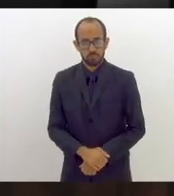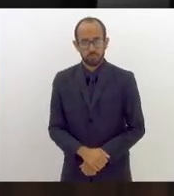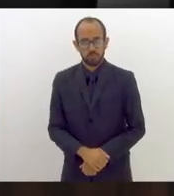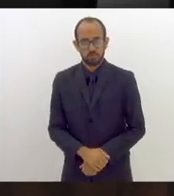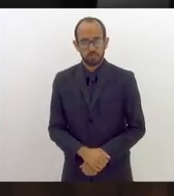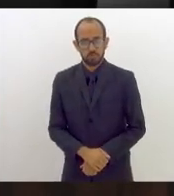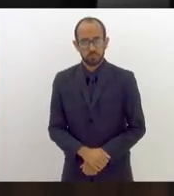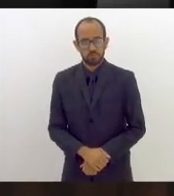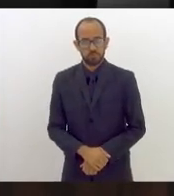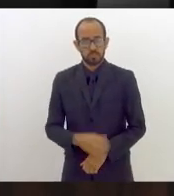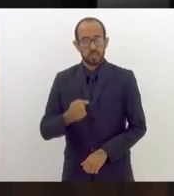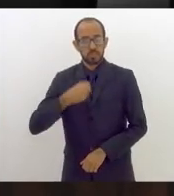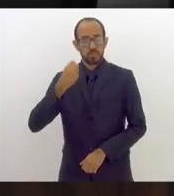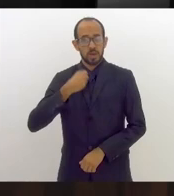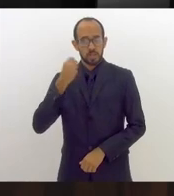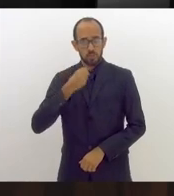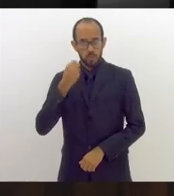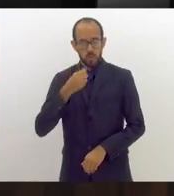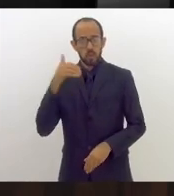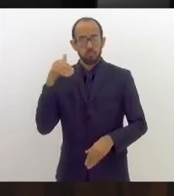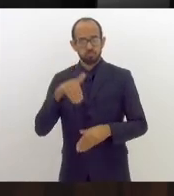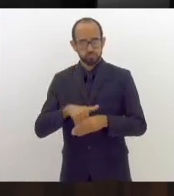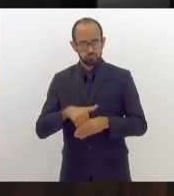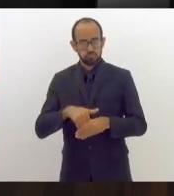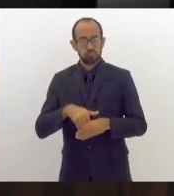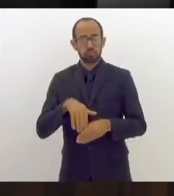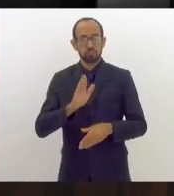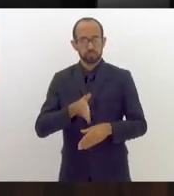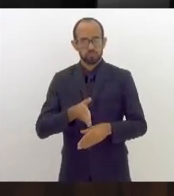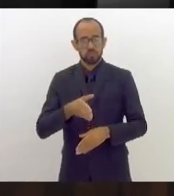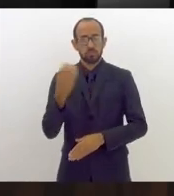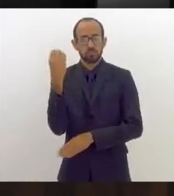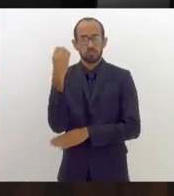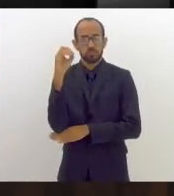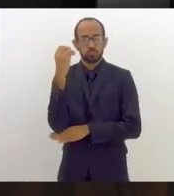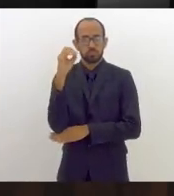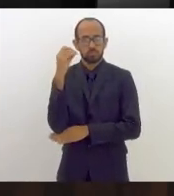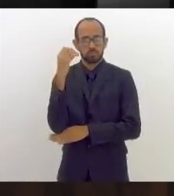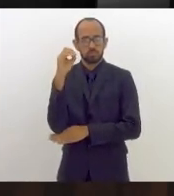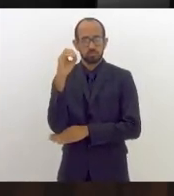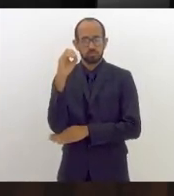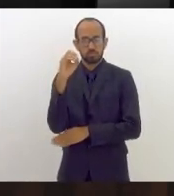Senador eleito pelo Rio Grande do Sul